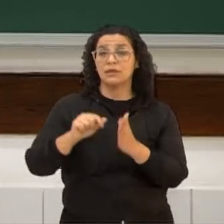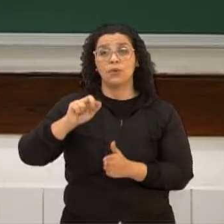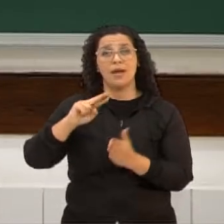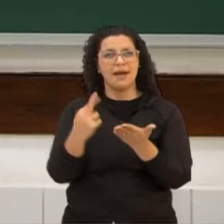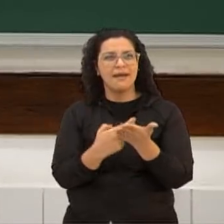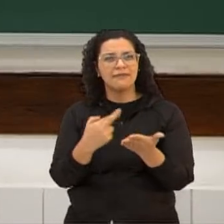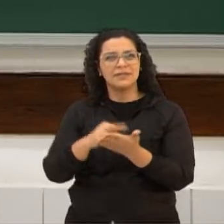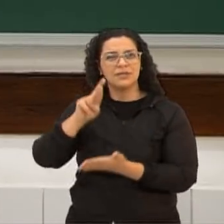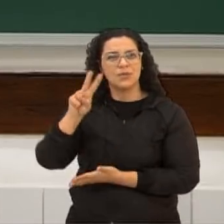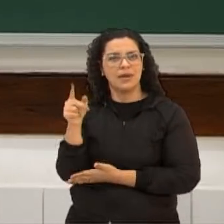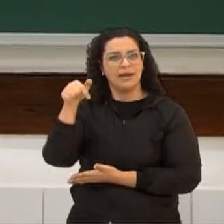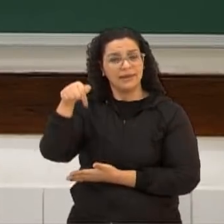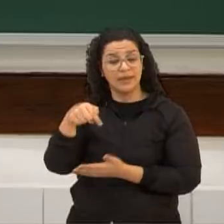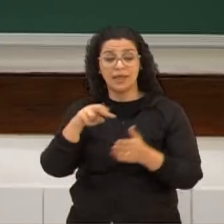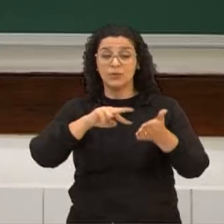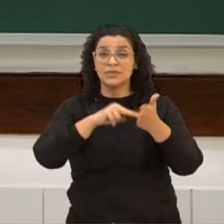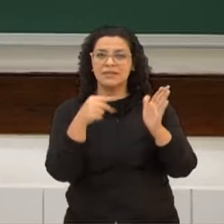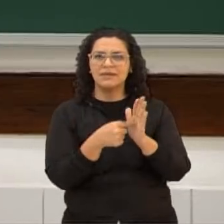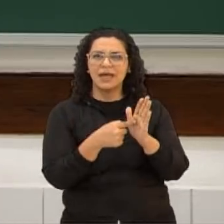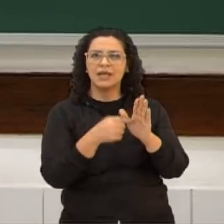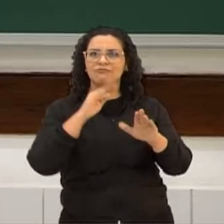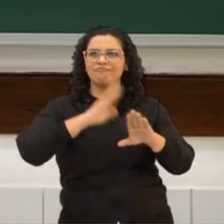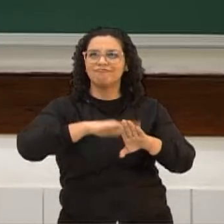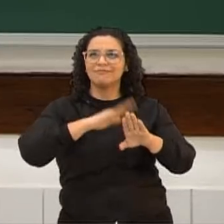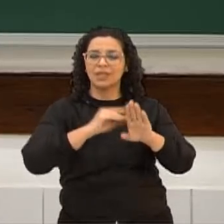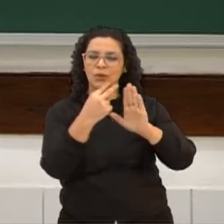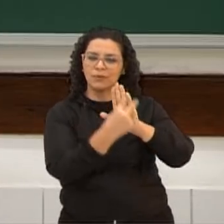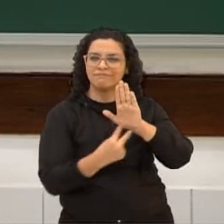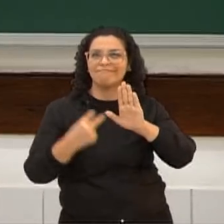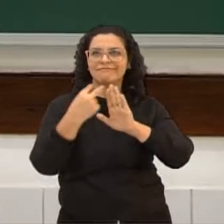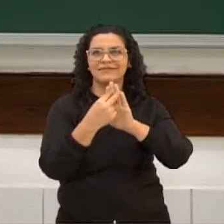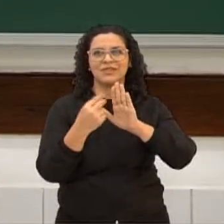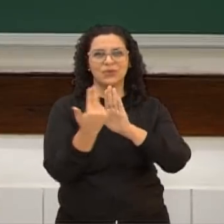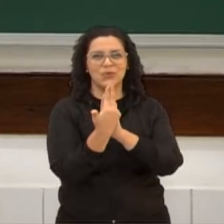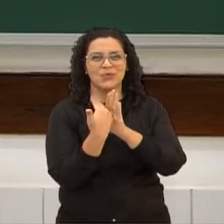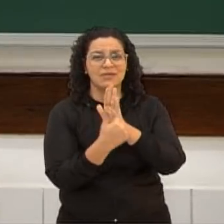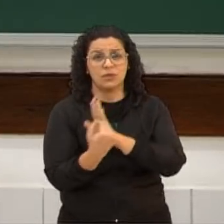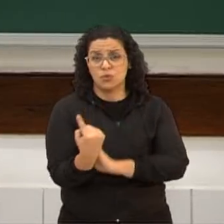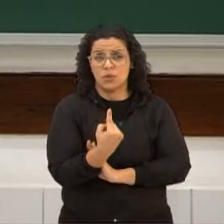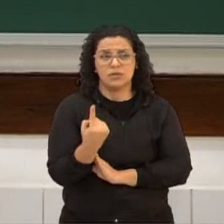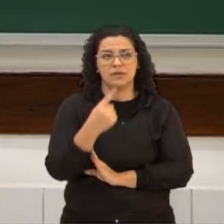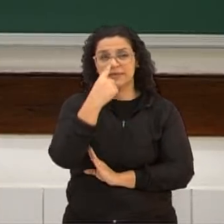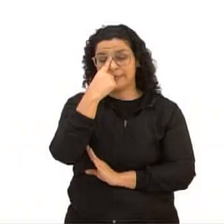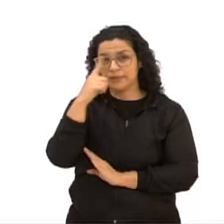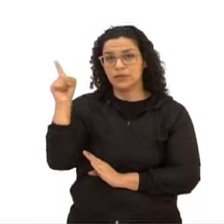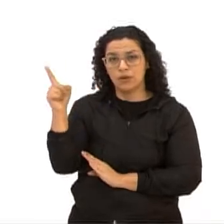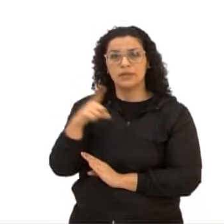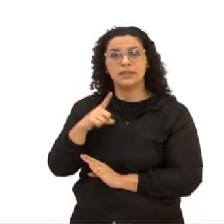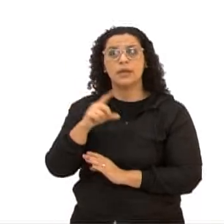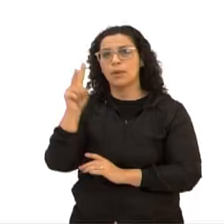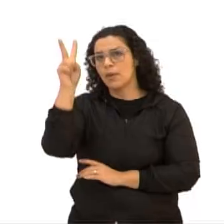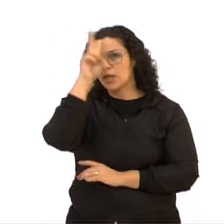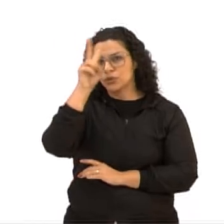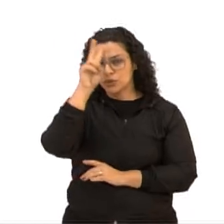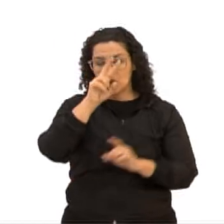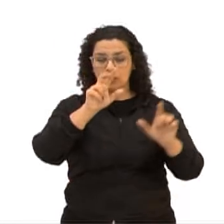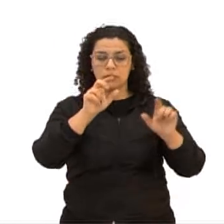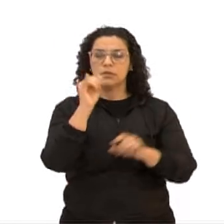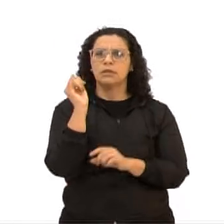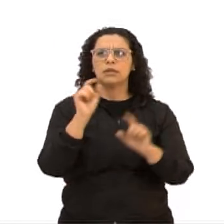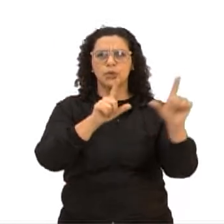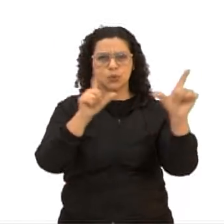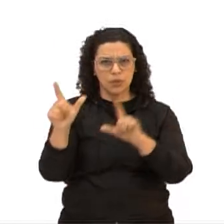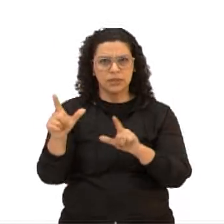fazer? Exatamente isso, ela vai dar significado às imagens, tá bom? Então não vai estar sozinha exatamente. Então, a história em quadrinhos